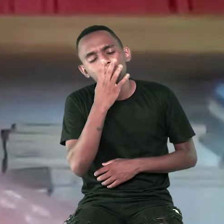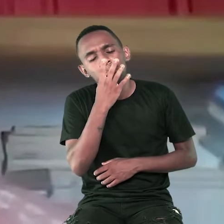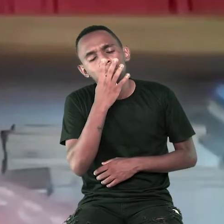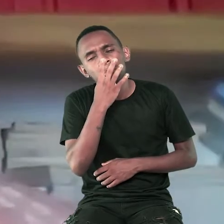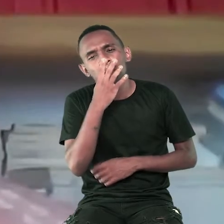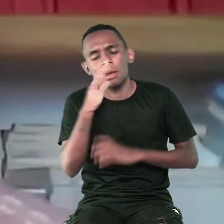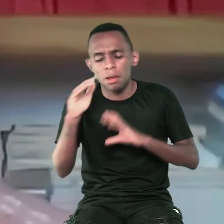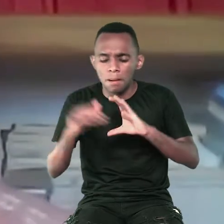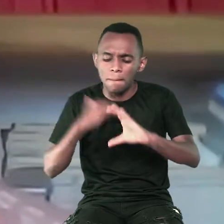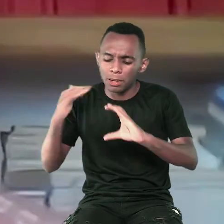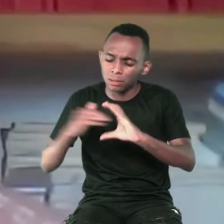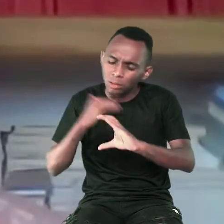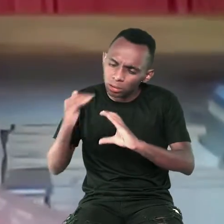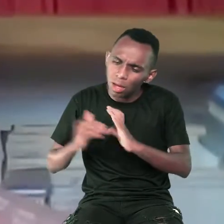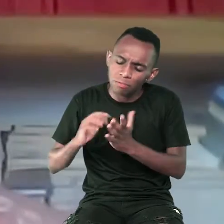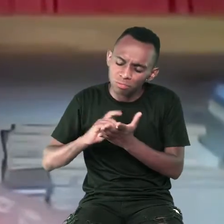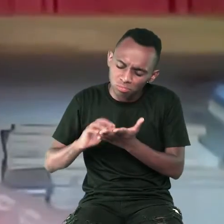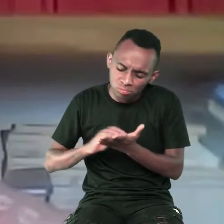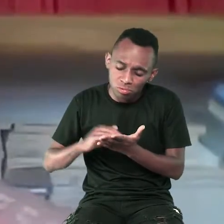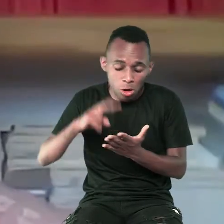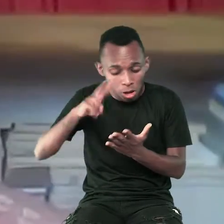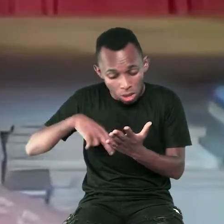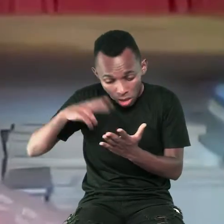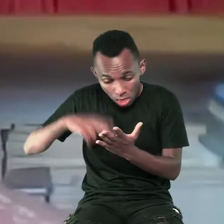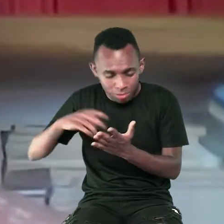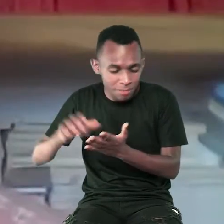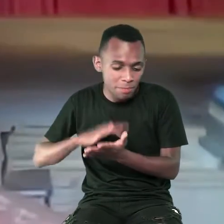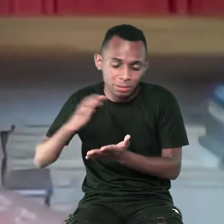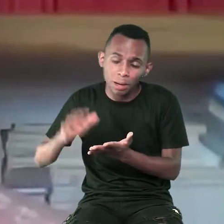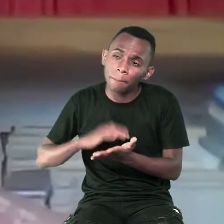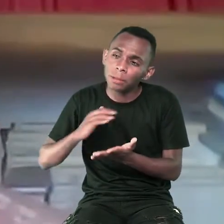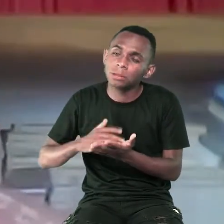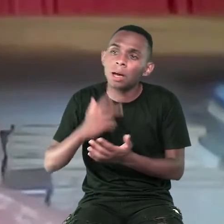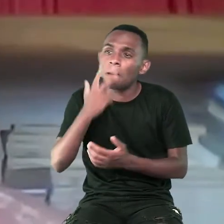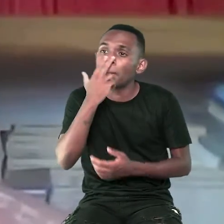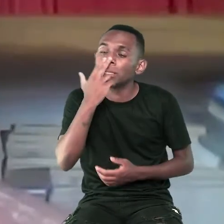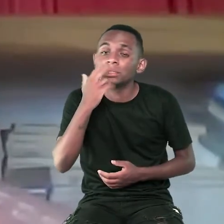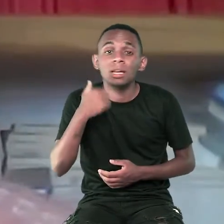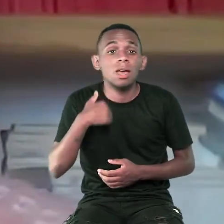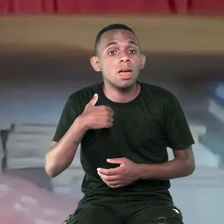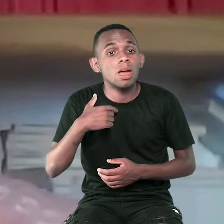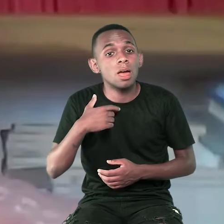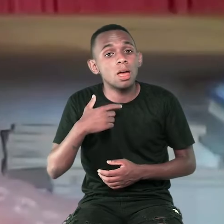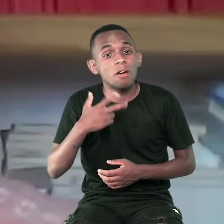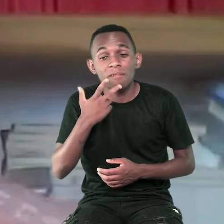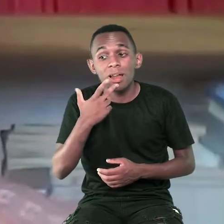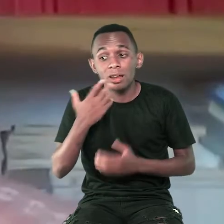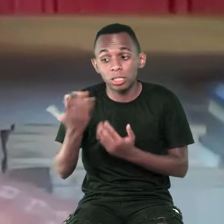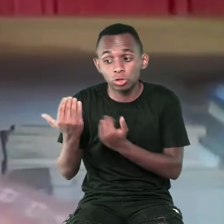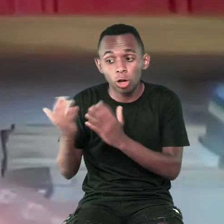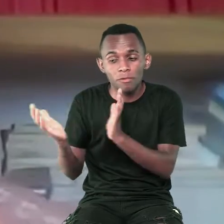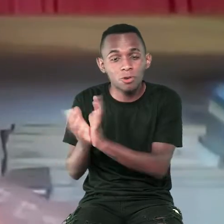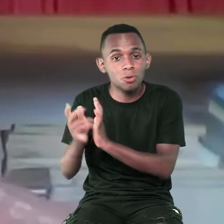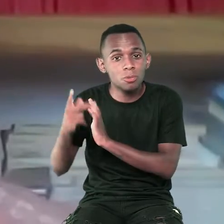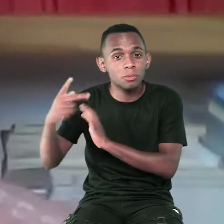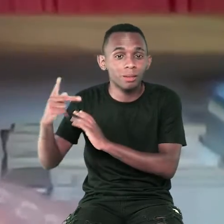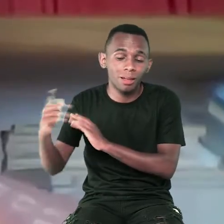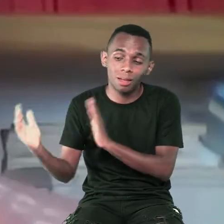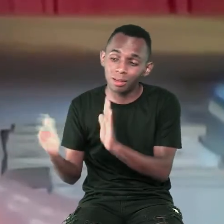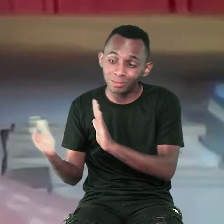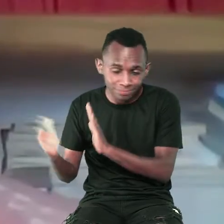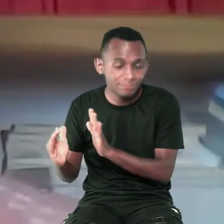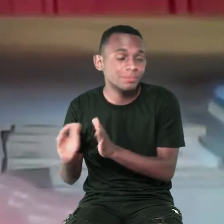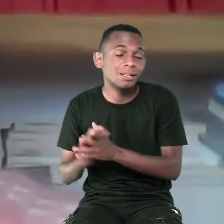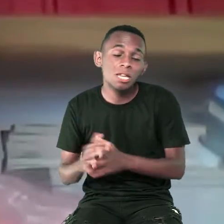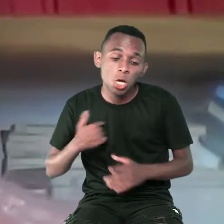ela me mandava mensagens quando ela estava lendo, falando que parecia que eu estava falando da adolescência dela, que eu estava contando